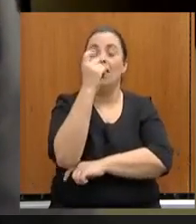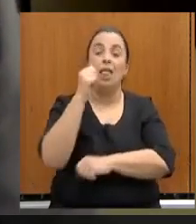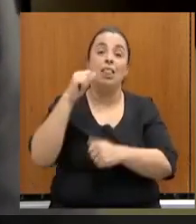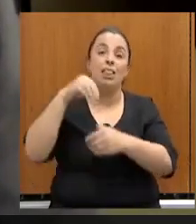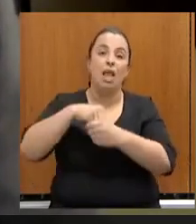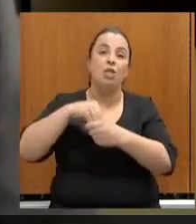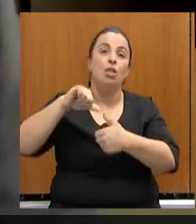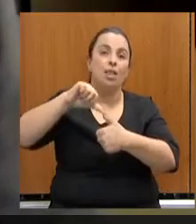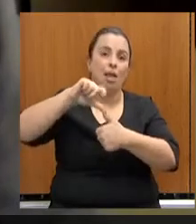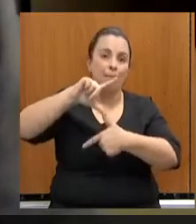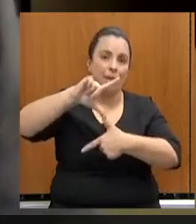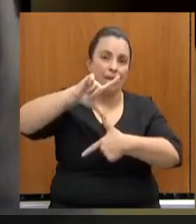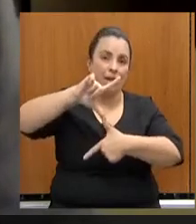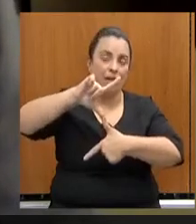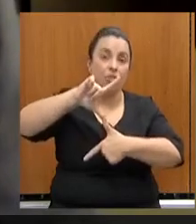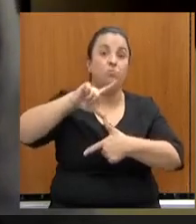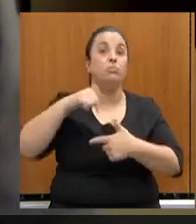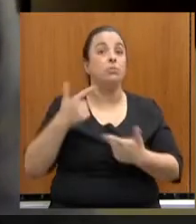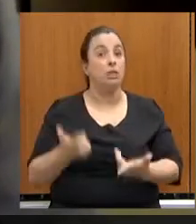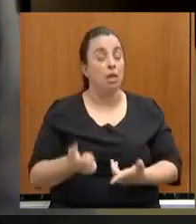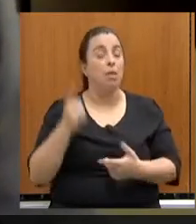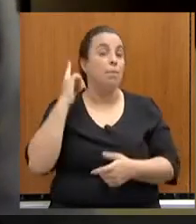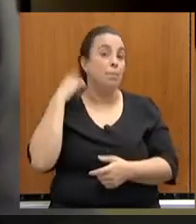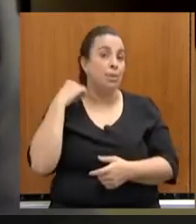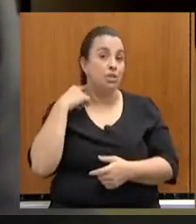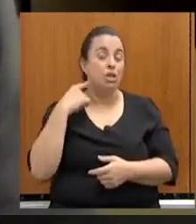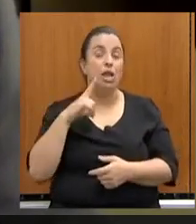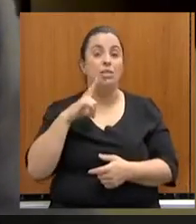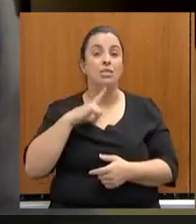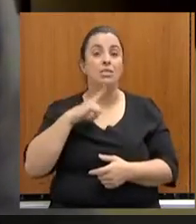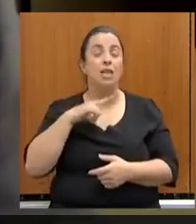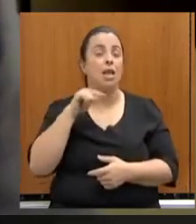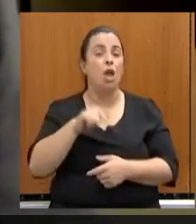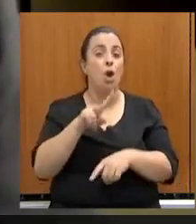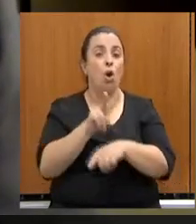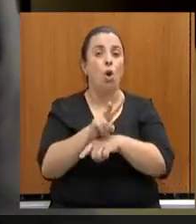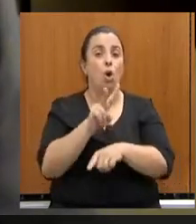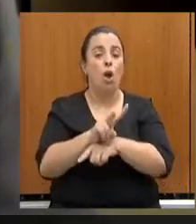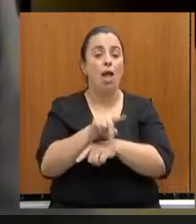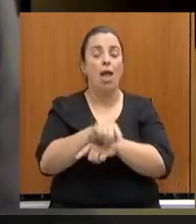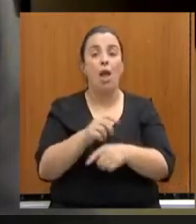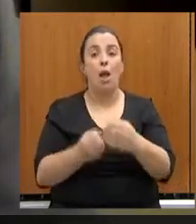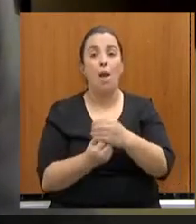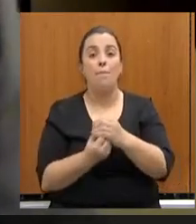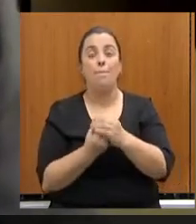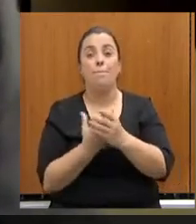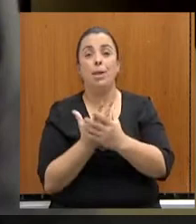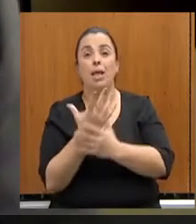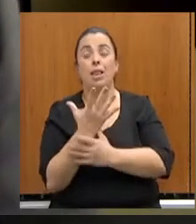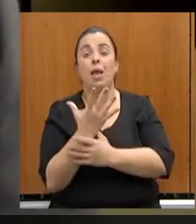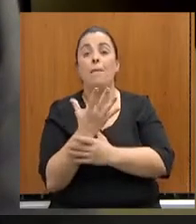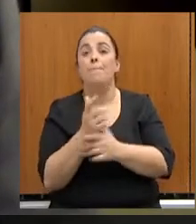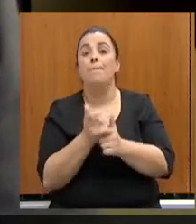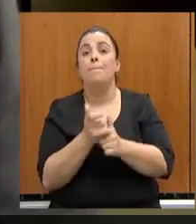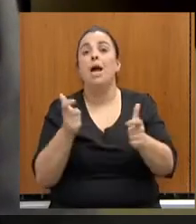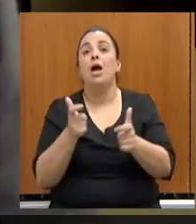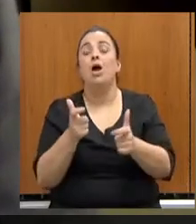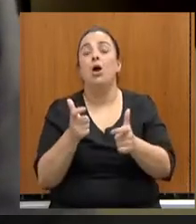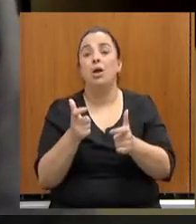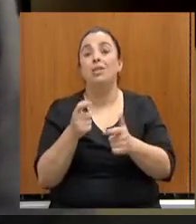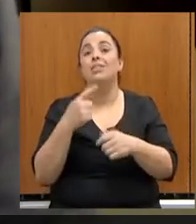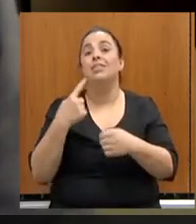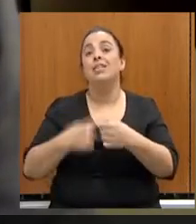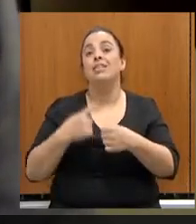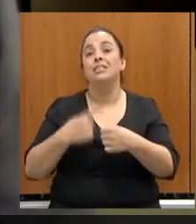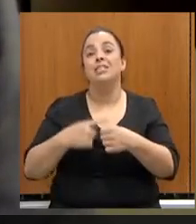já está construindo uma das maiores plantas do mundo também na cidade de